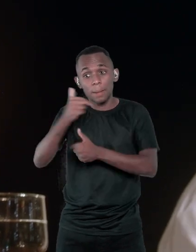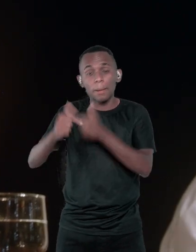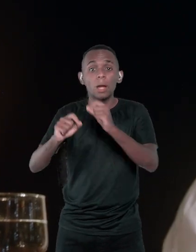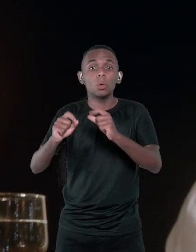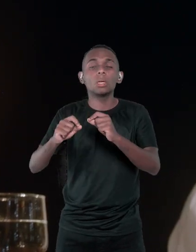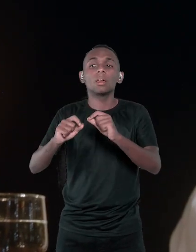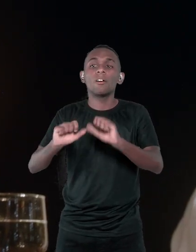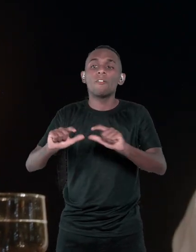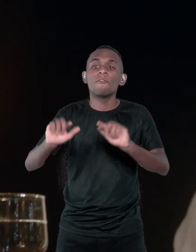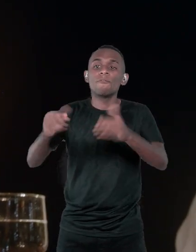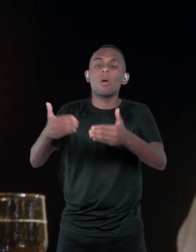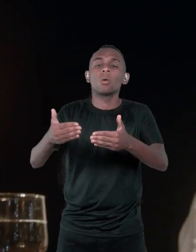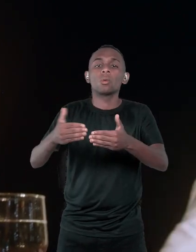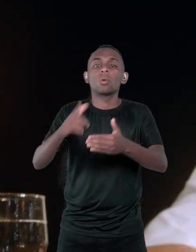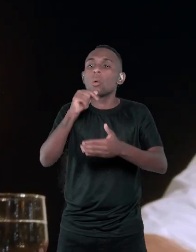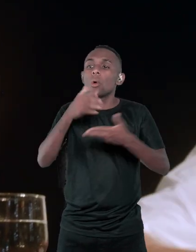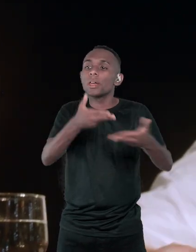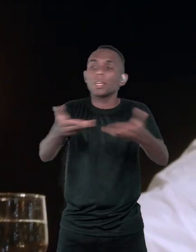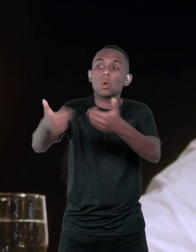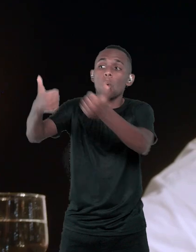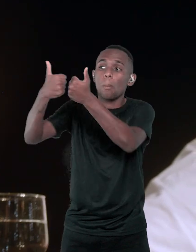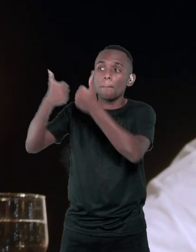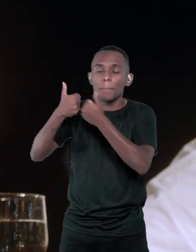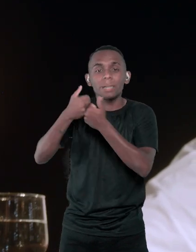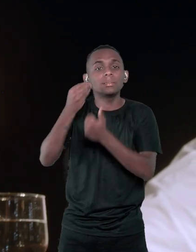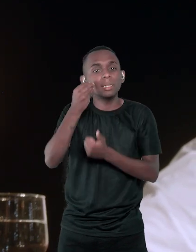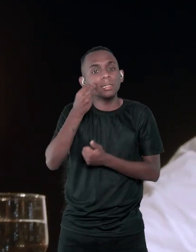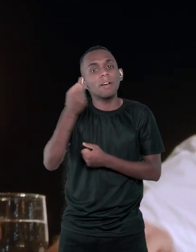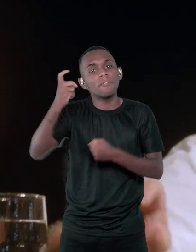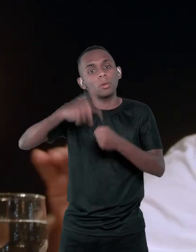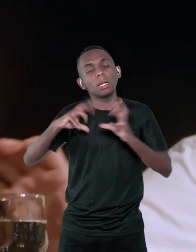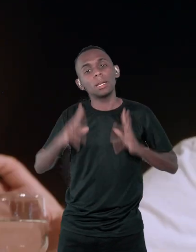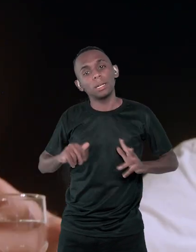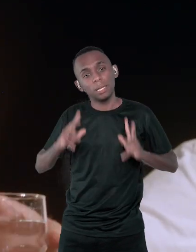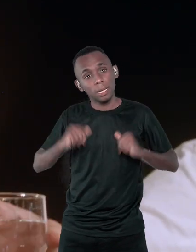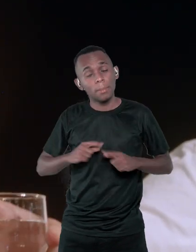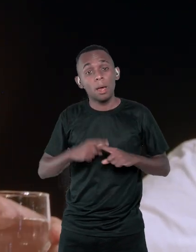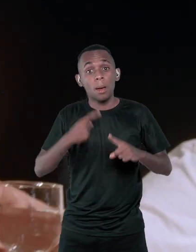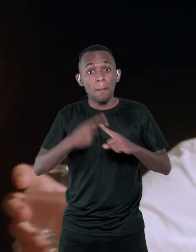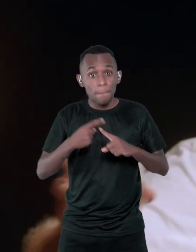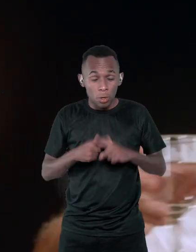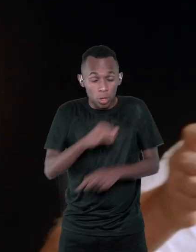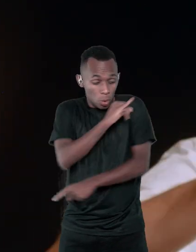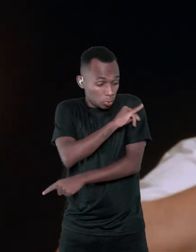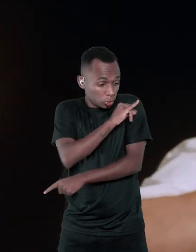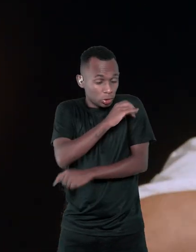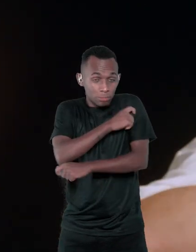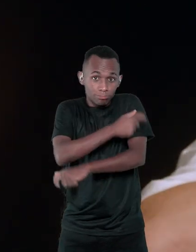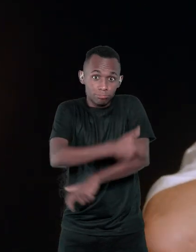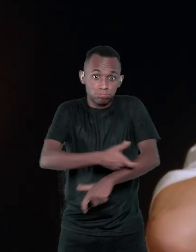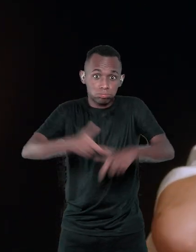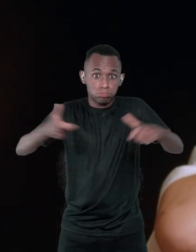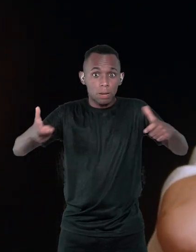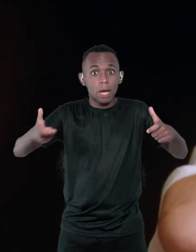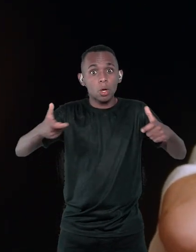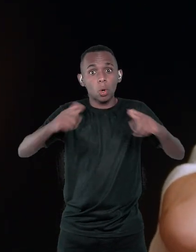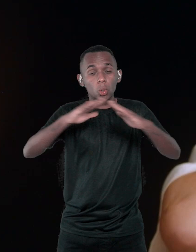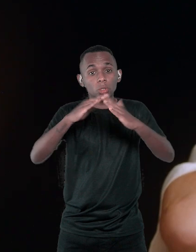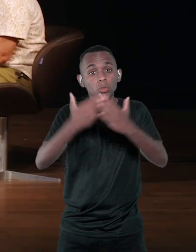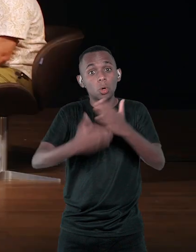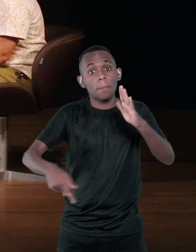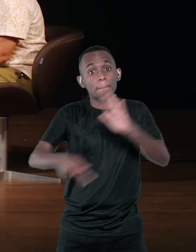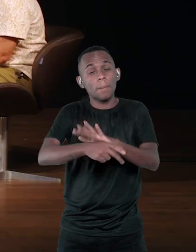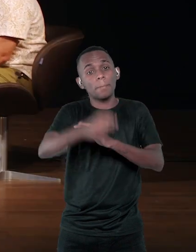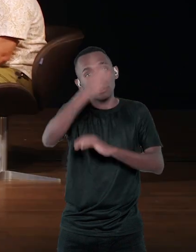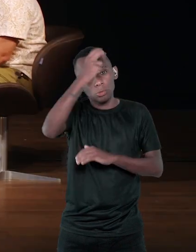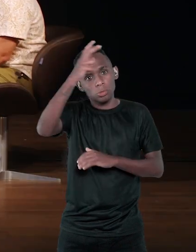ela. E aí, gente, é uma enormidade, porque o Rio de Janeiro é a maior rede municipal da América Latina, maior que a de São